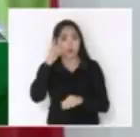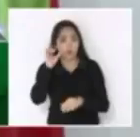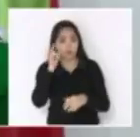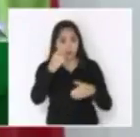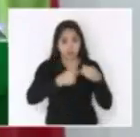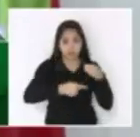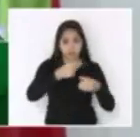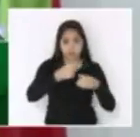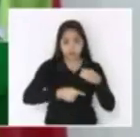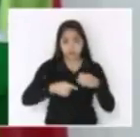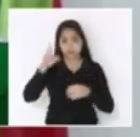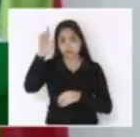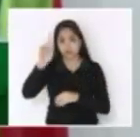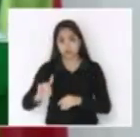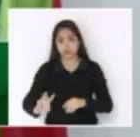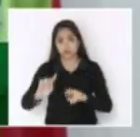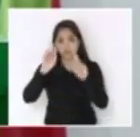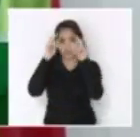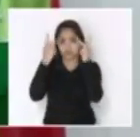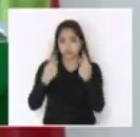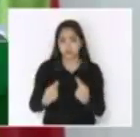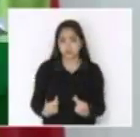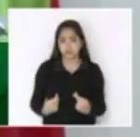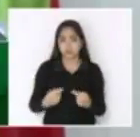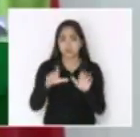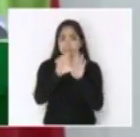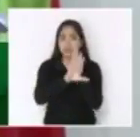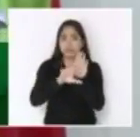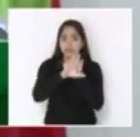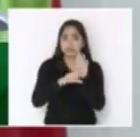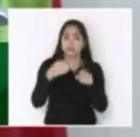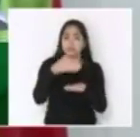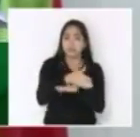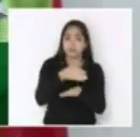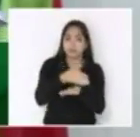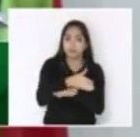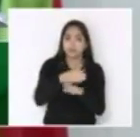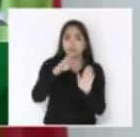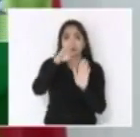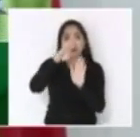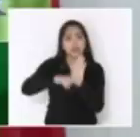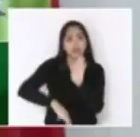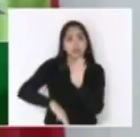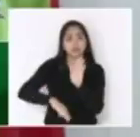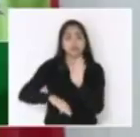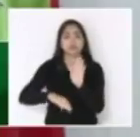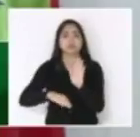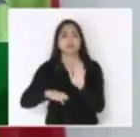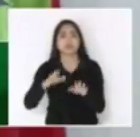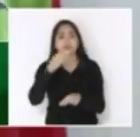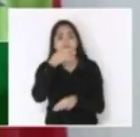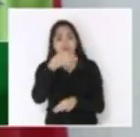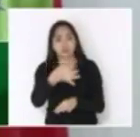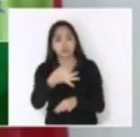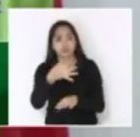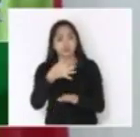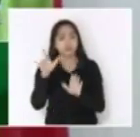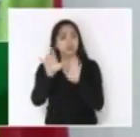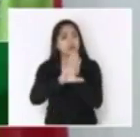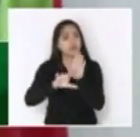Humanos e Legislação Participativa rejeitou em sua reunião a sugestão